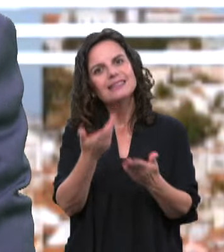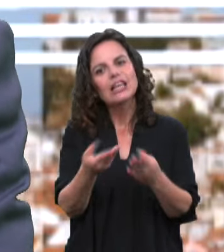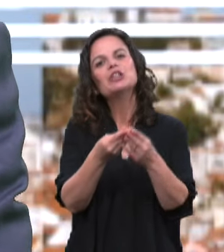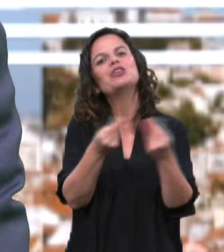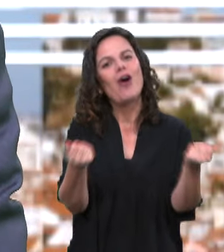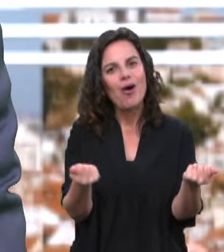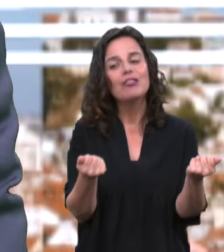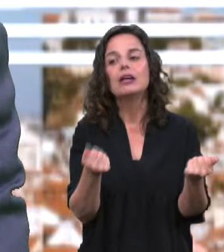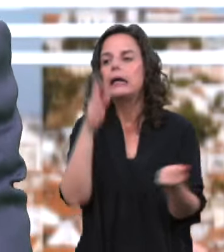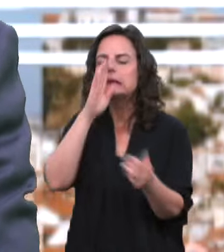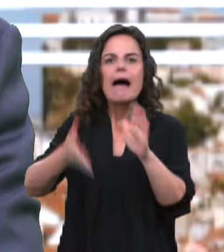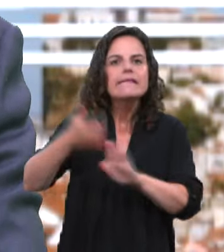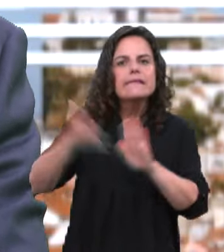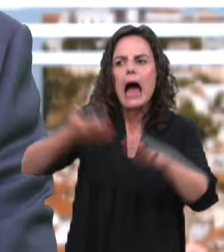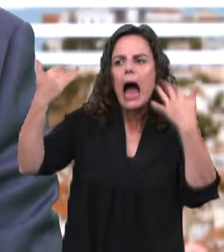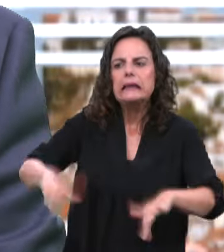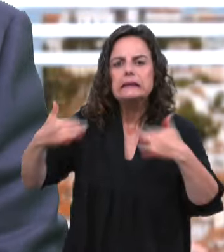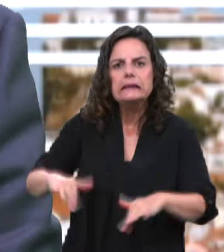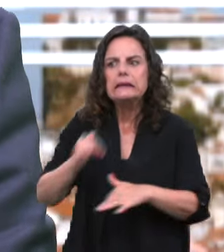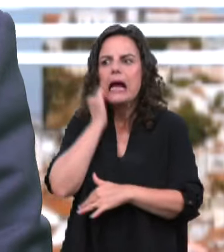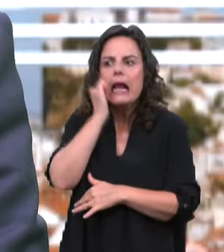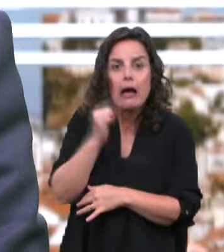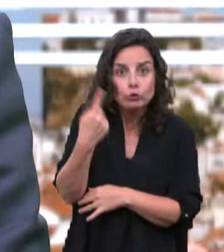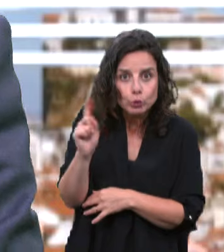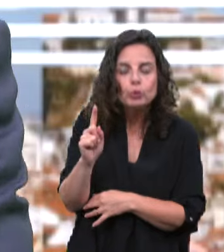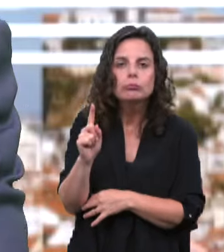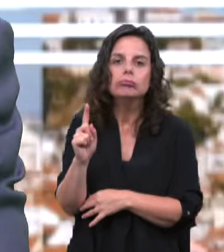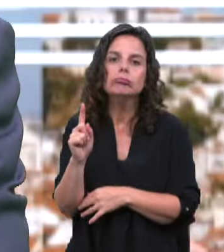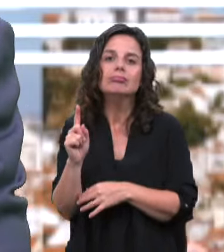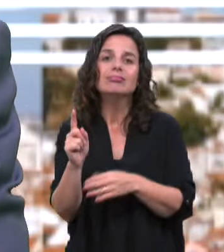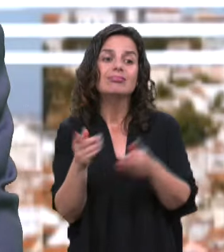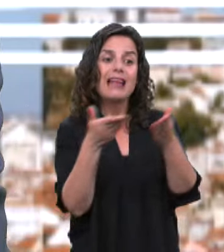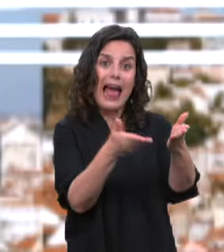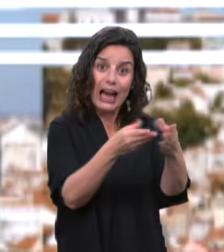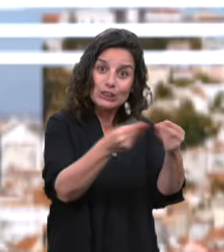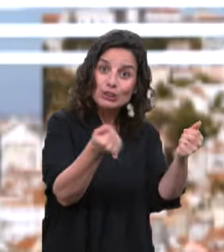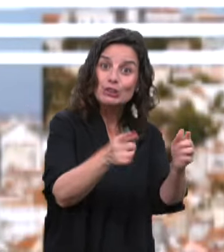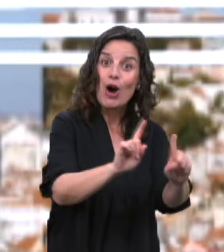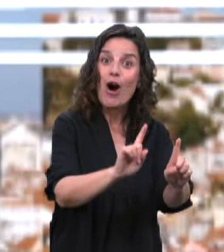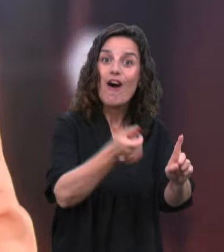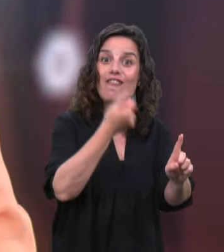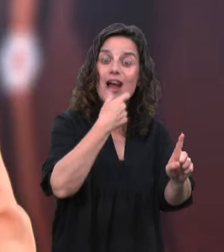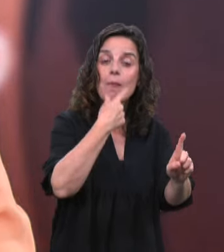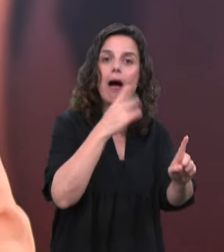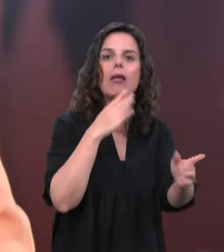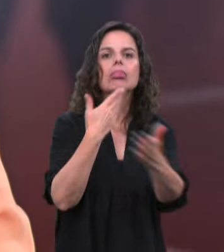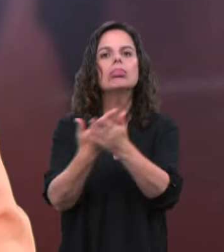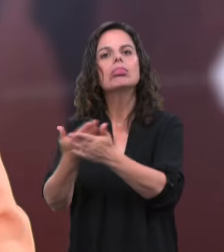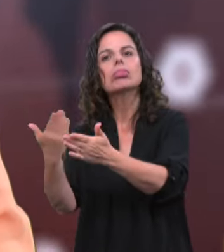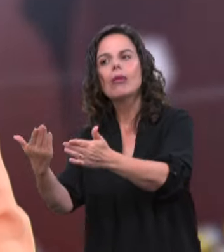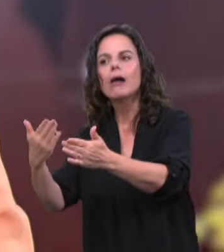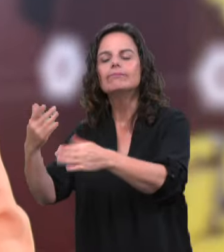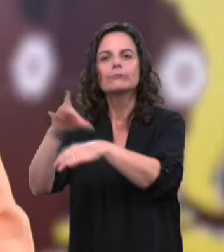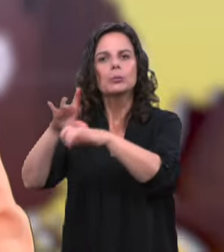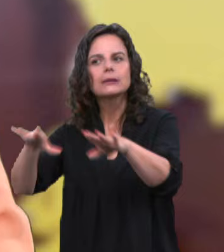sendo situações urgentes, emergentes, graves, são situações que, se não forem resolvidas ali, vão sobrecarregar os